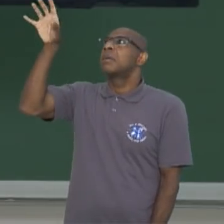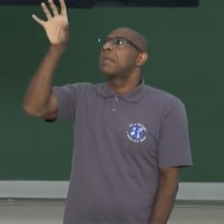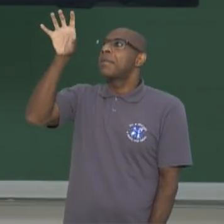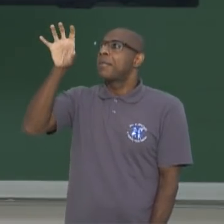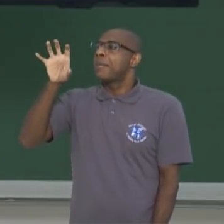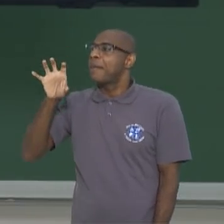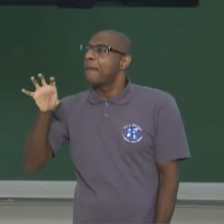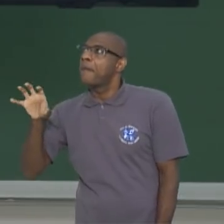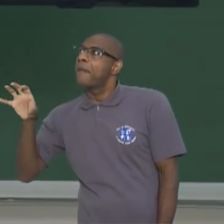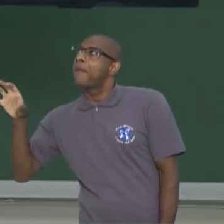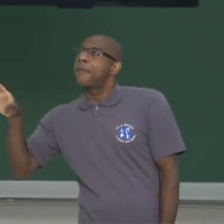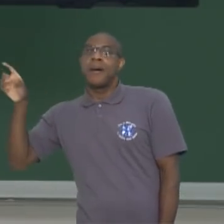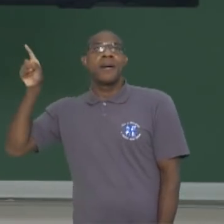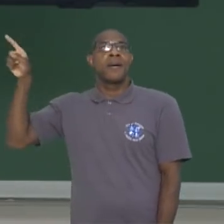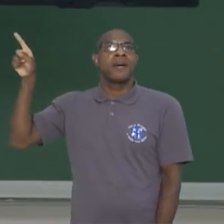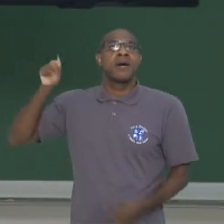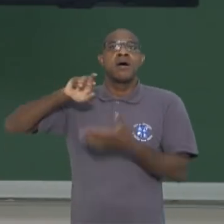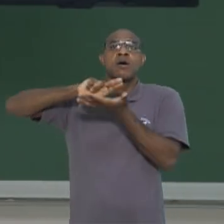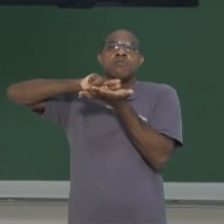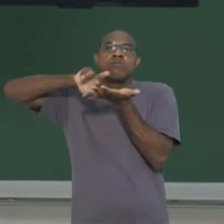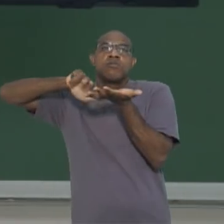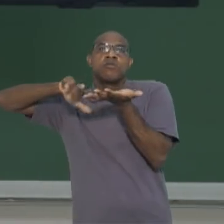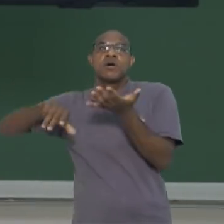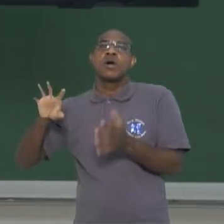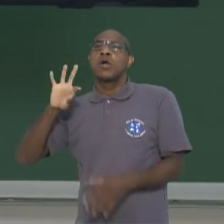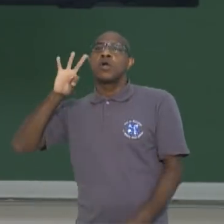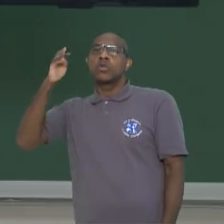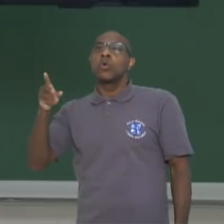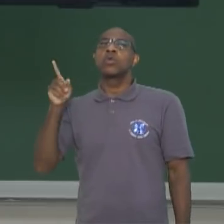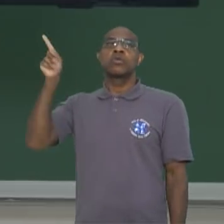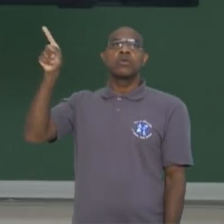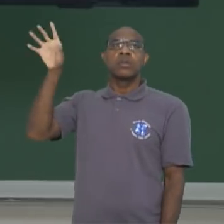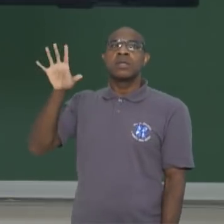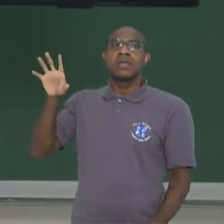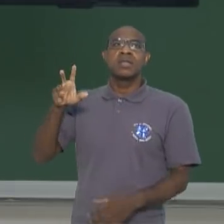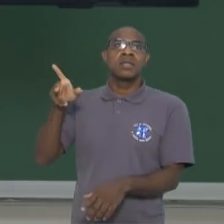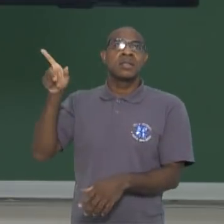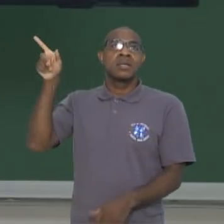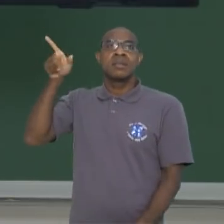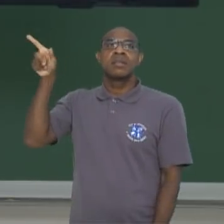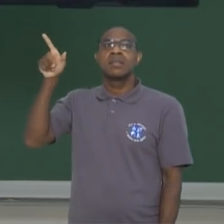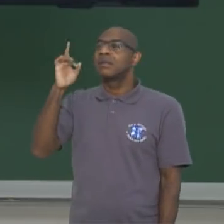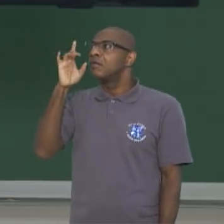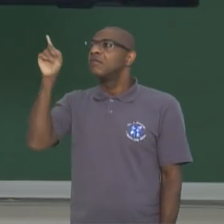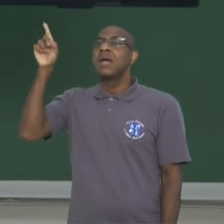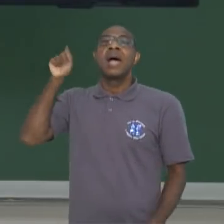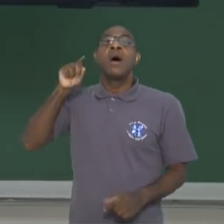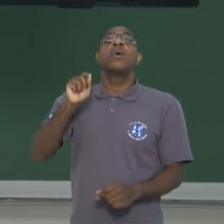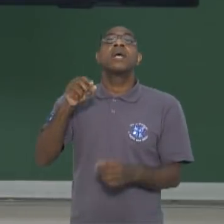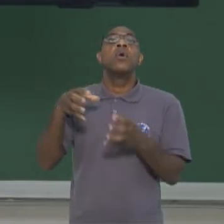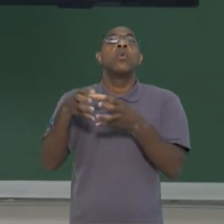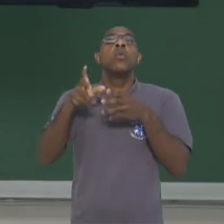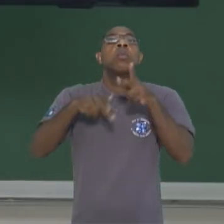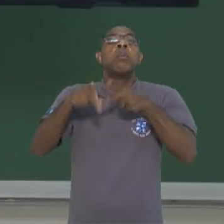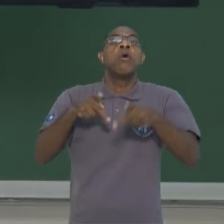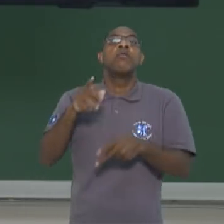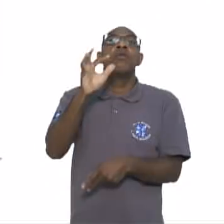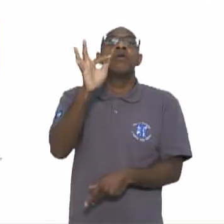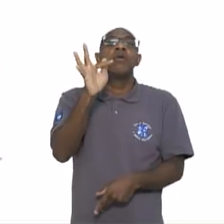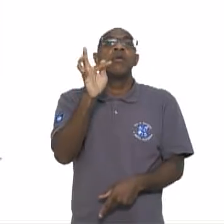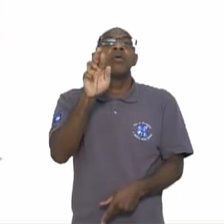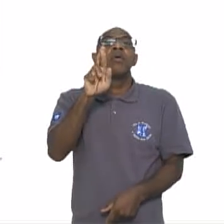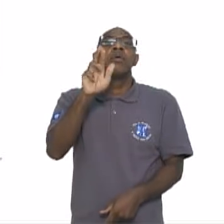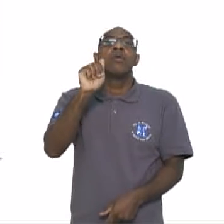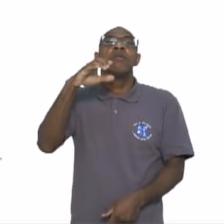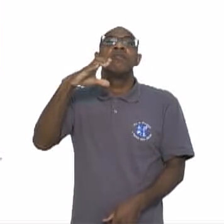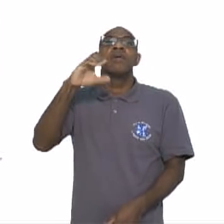tenctros, ampivíveos, tubantes, isíptios. Todos esses em verde são francos, tá? Então,